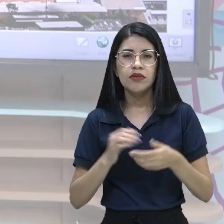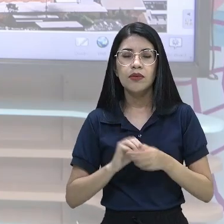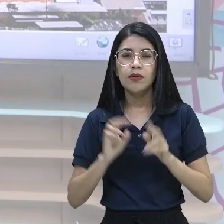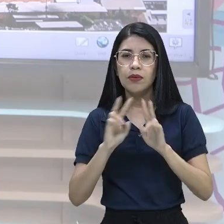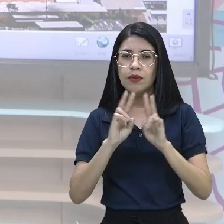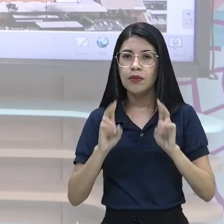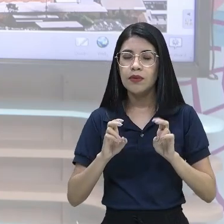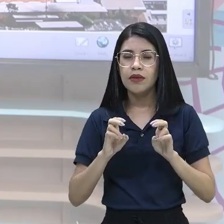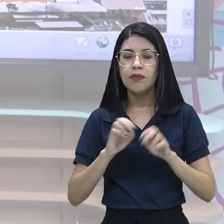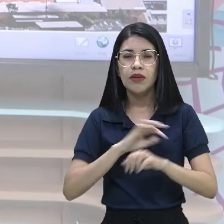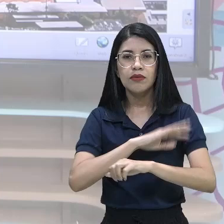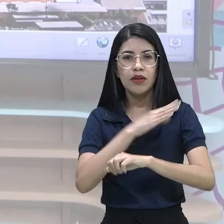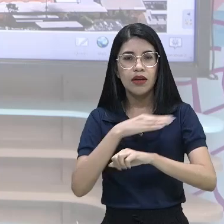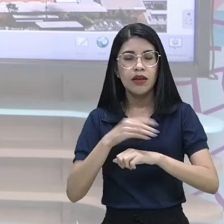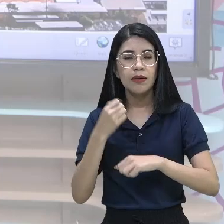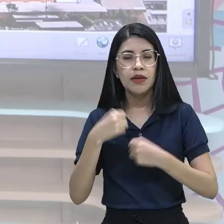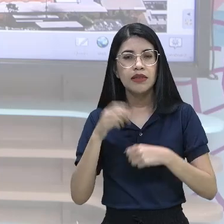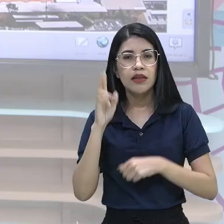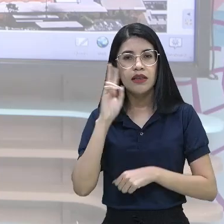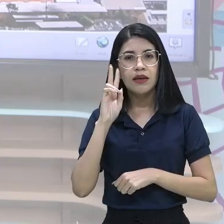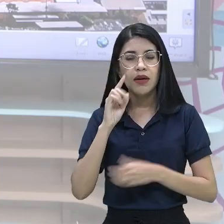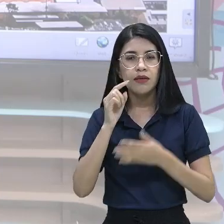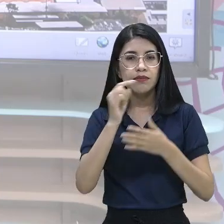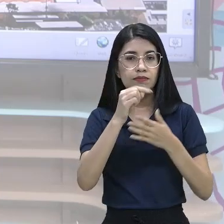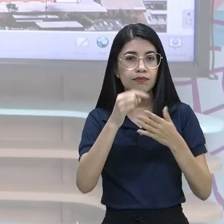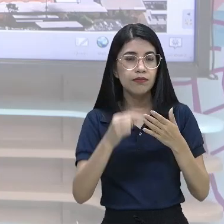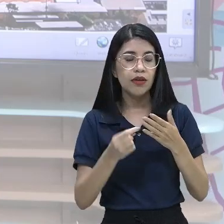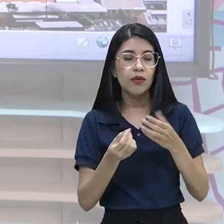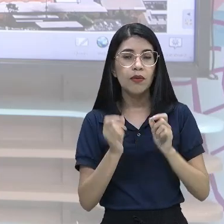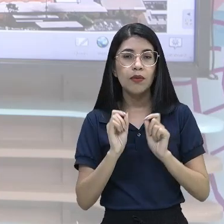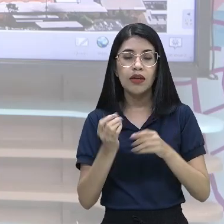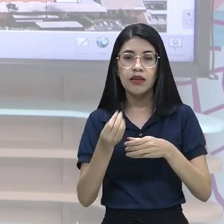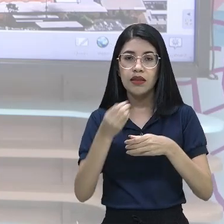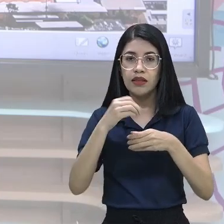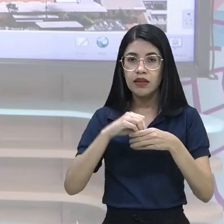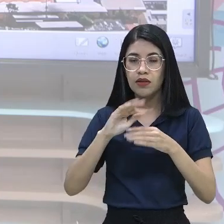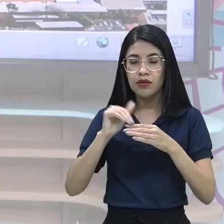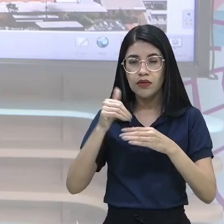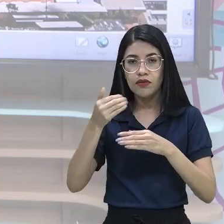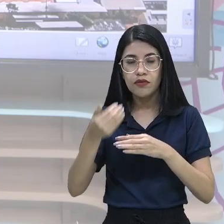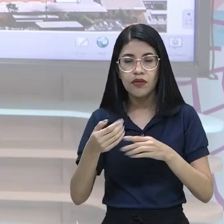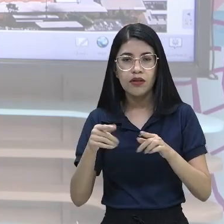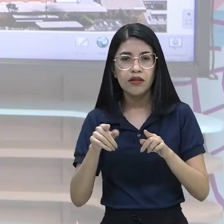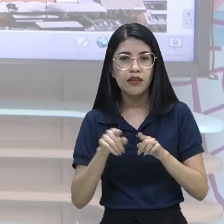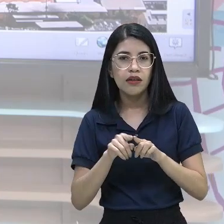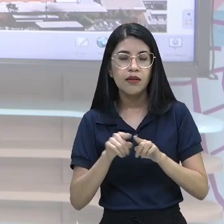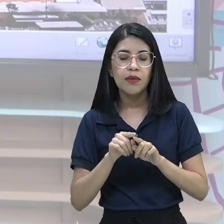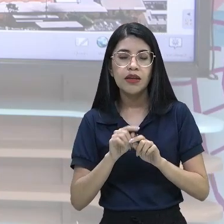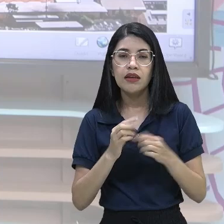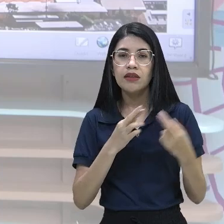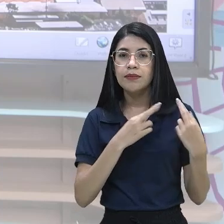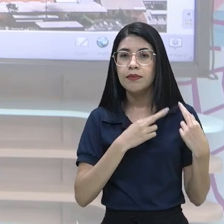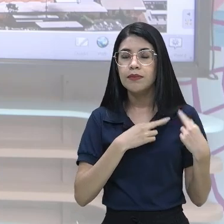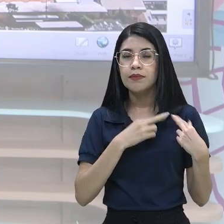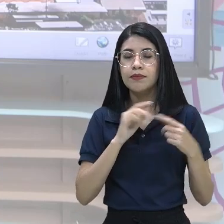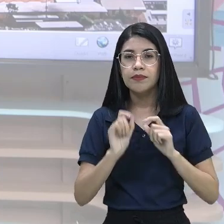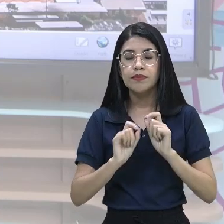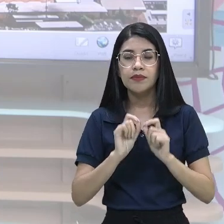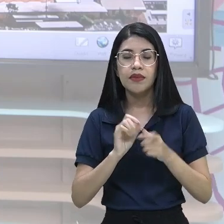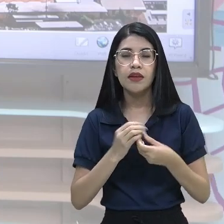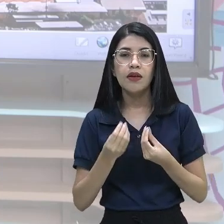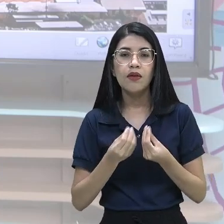e precisamos lembrar quais são esses agentes, né? Os agentes internos, os agentes externos, que vão ser responsáveis ali